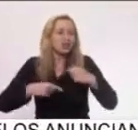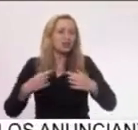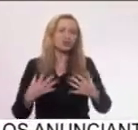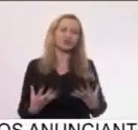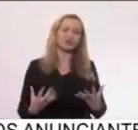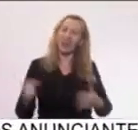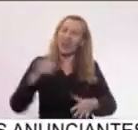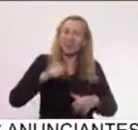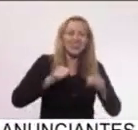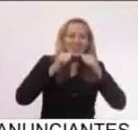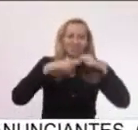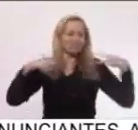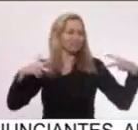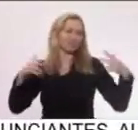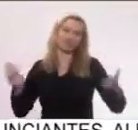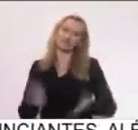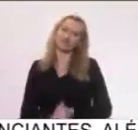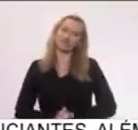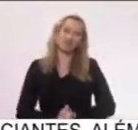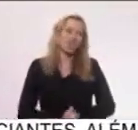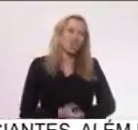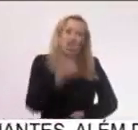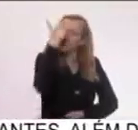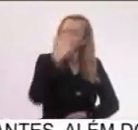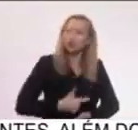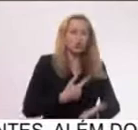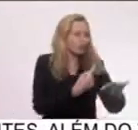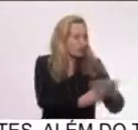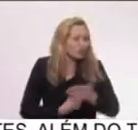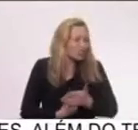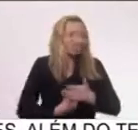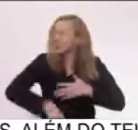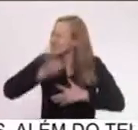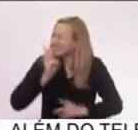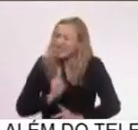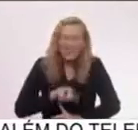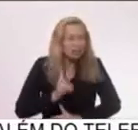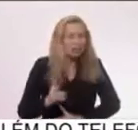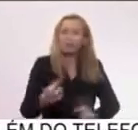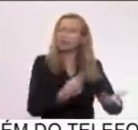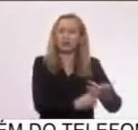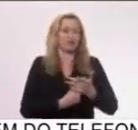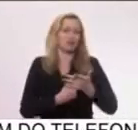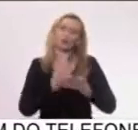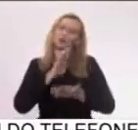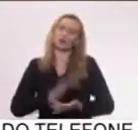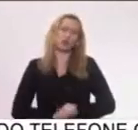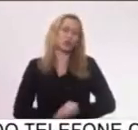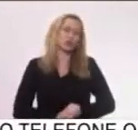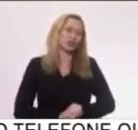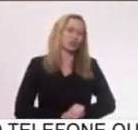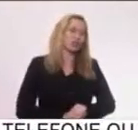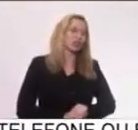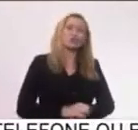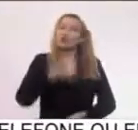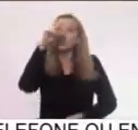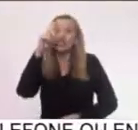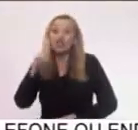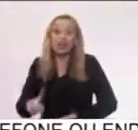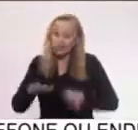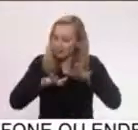no plenário da Assembleia Legislativa. Eu sou um defensor e serei sempre um defensor do sagrado direito